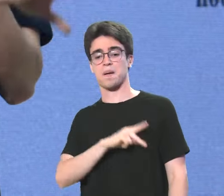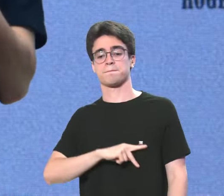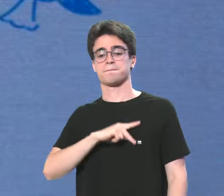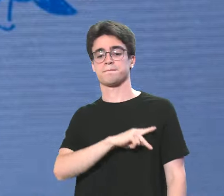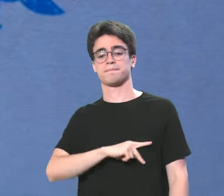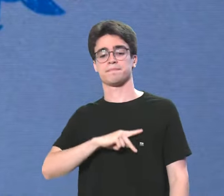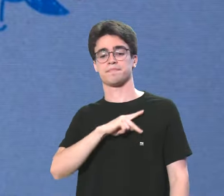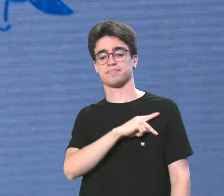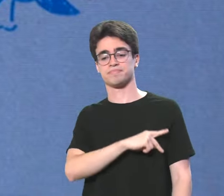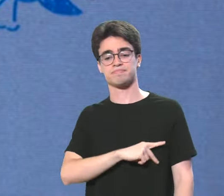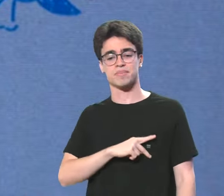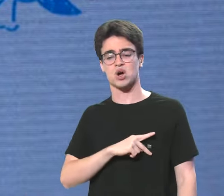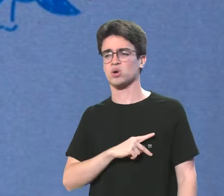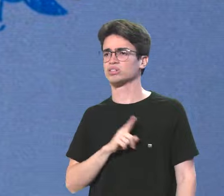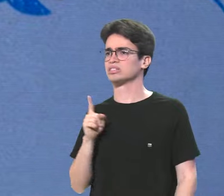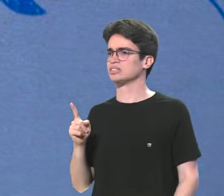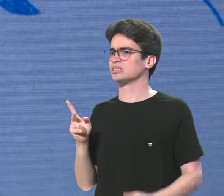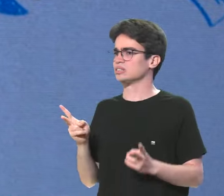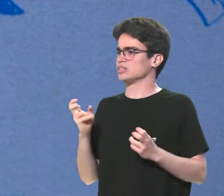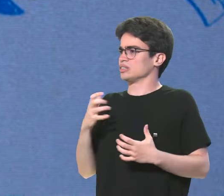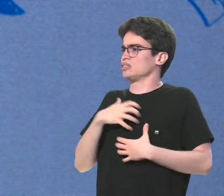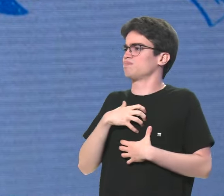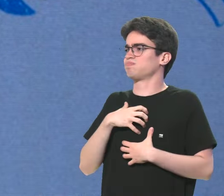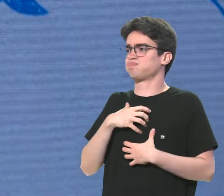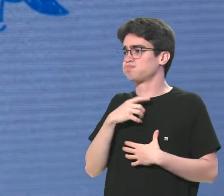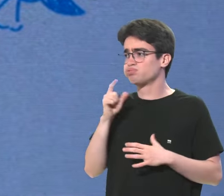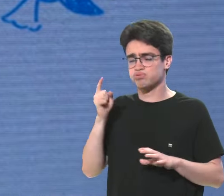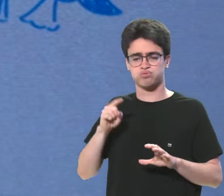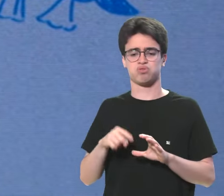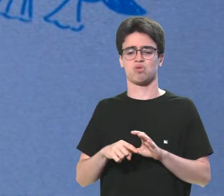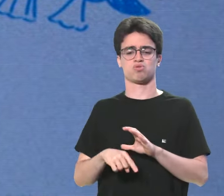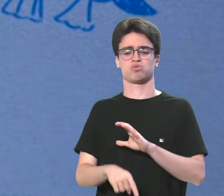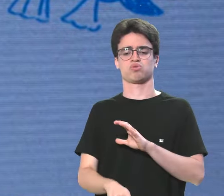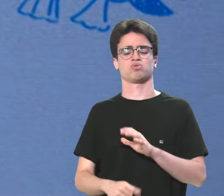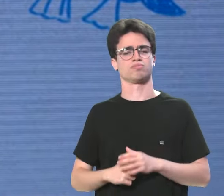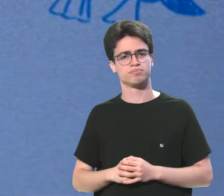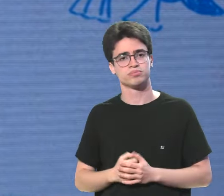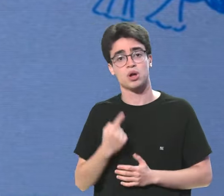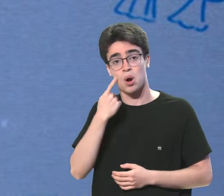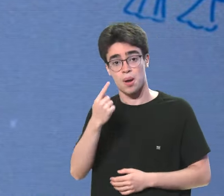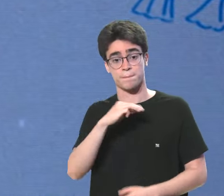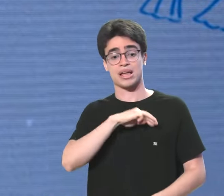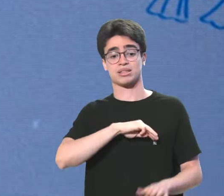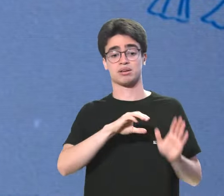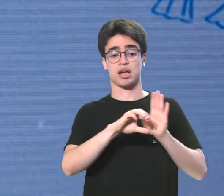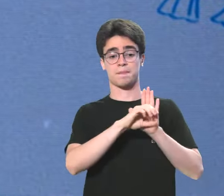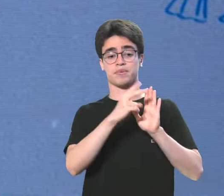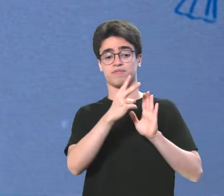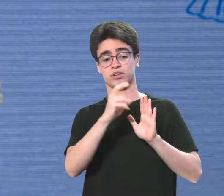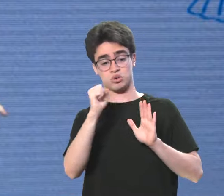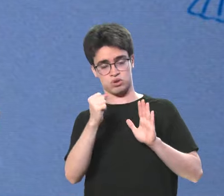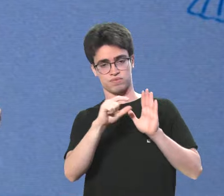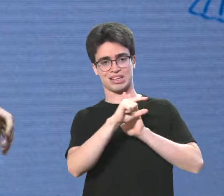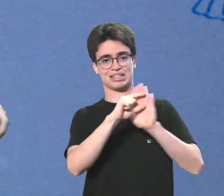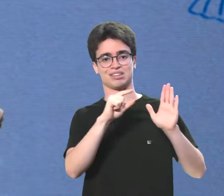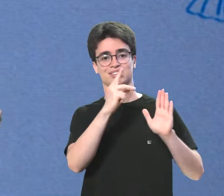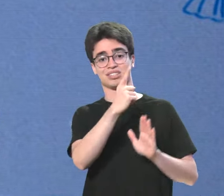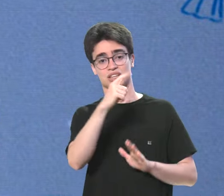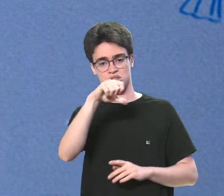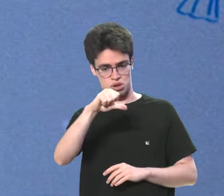Saulo tinha um significado muito mais profundo Olha o que tá escrito em Mateus 2819 isso Jesus